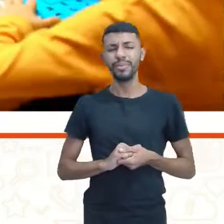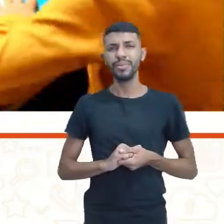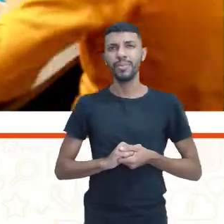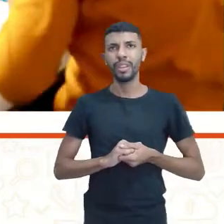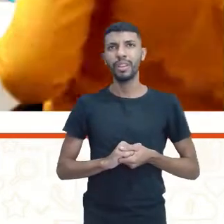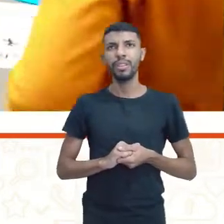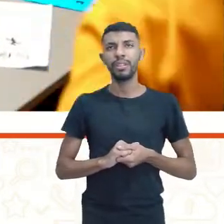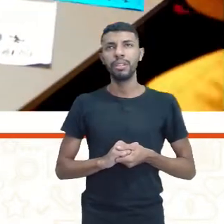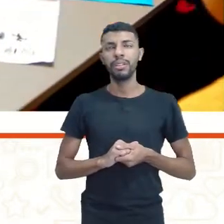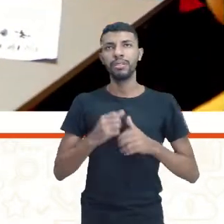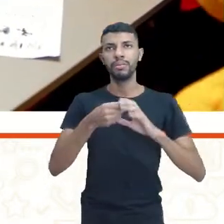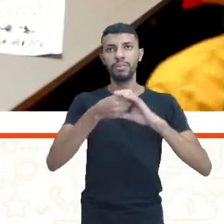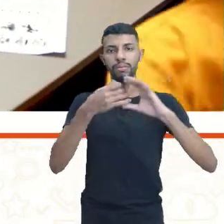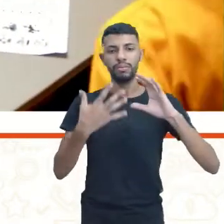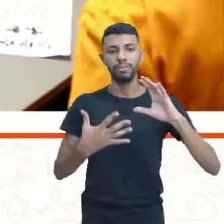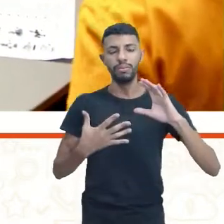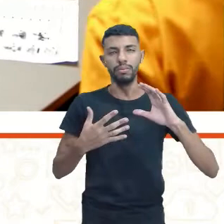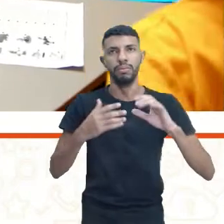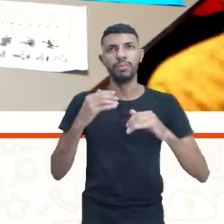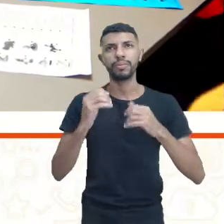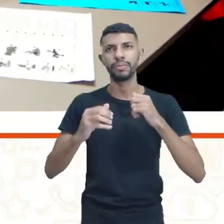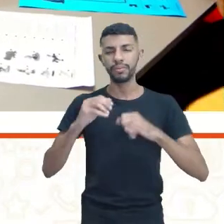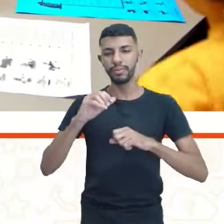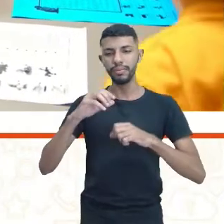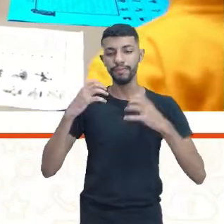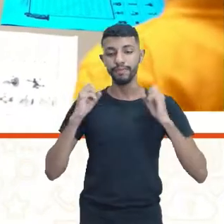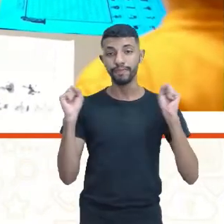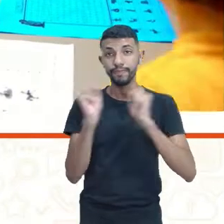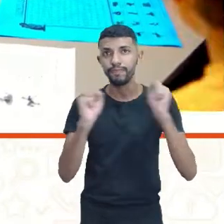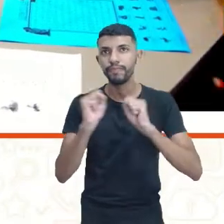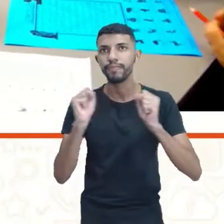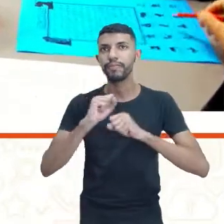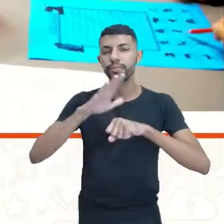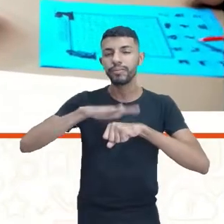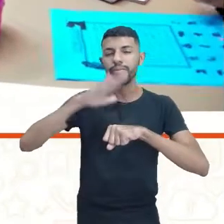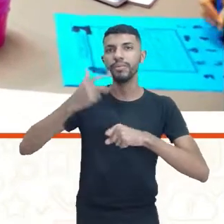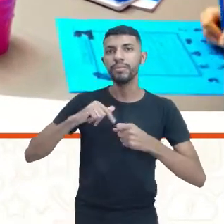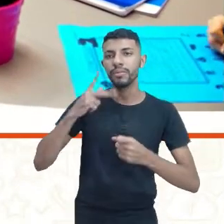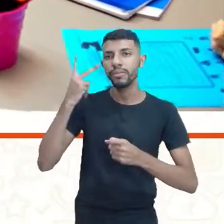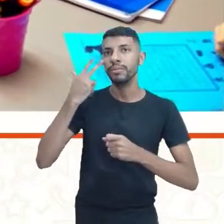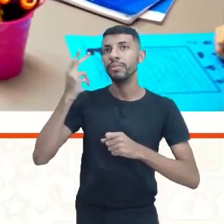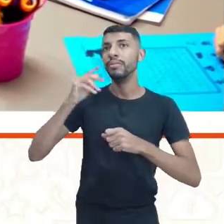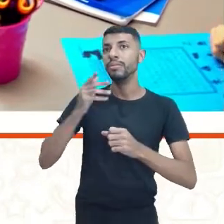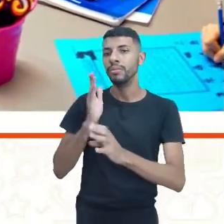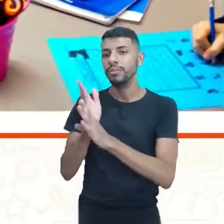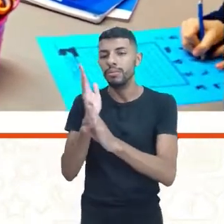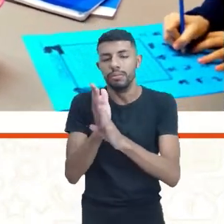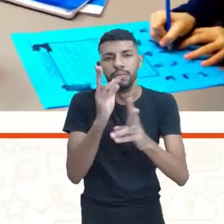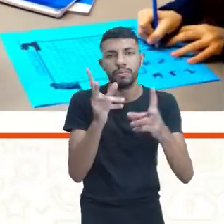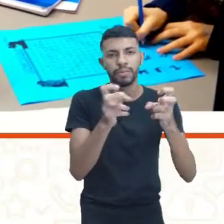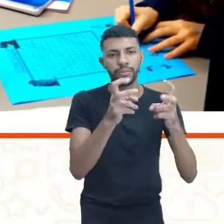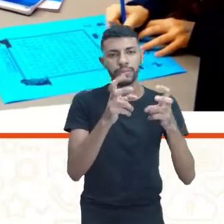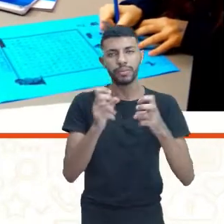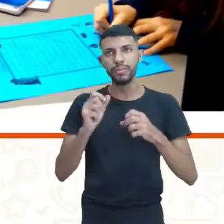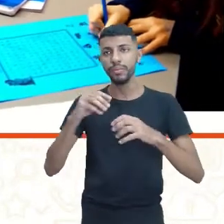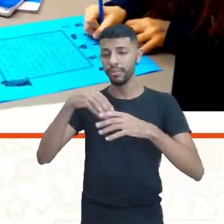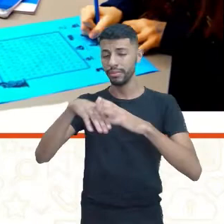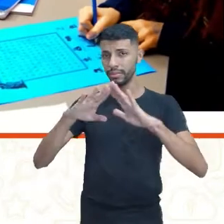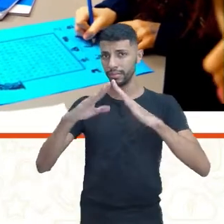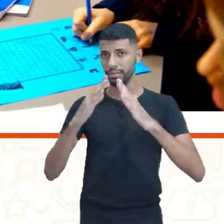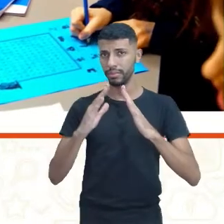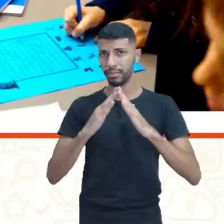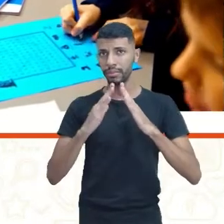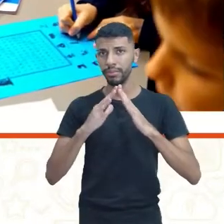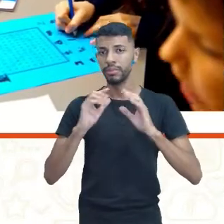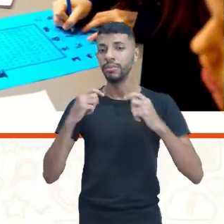Então, as características de hiperatividade e impulsividade mais comuns, que a gente pode perceber em casa e que a gente precisa ficar